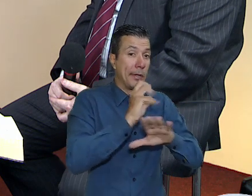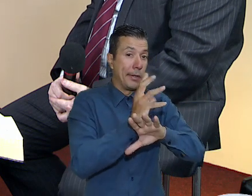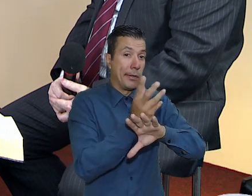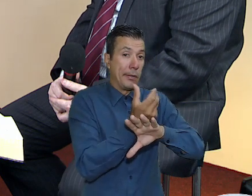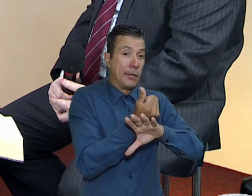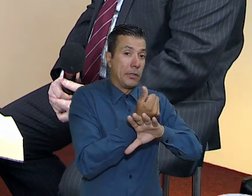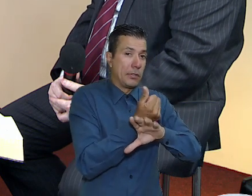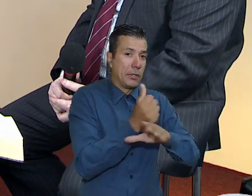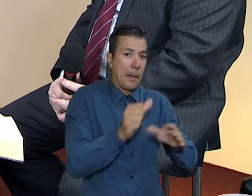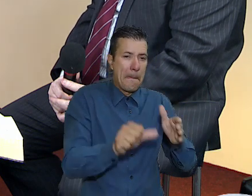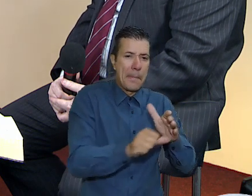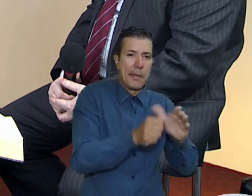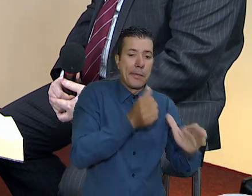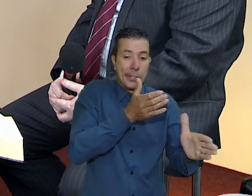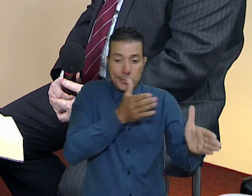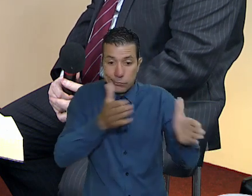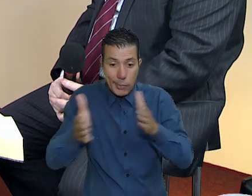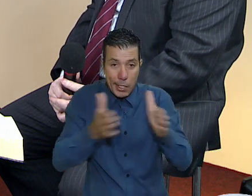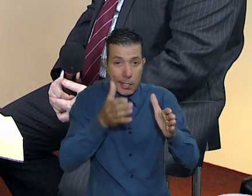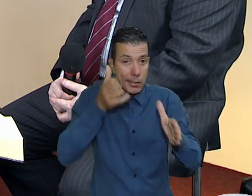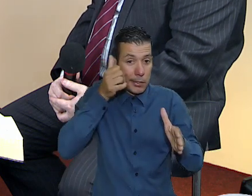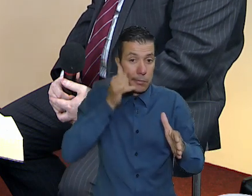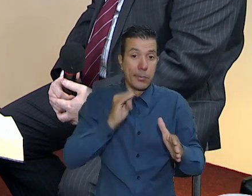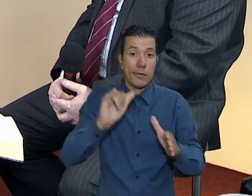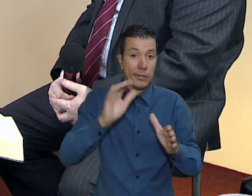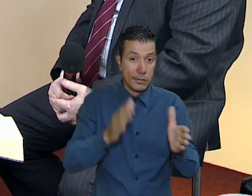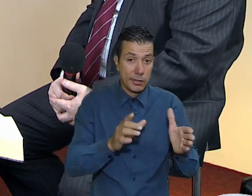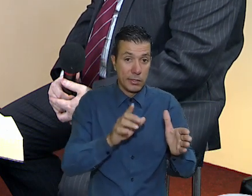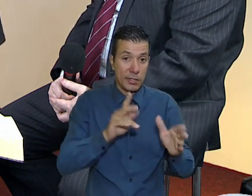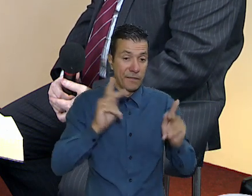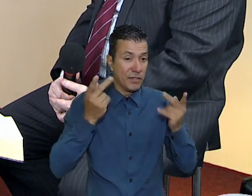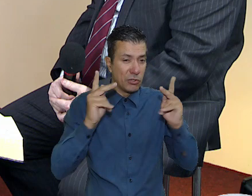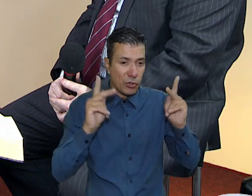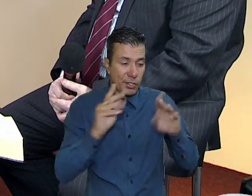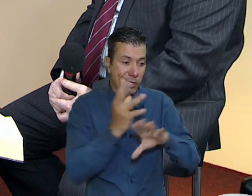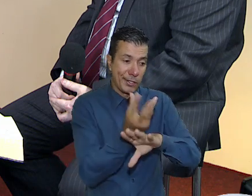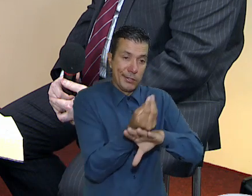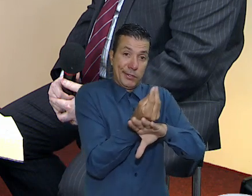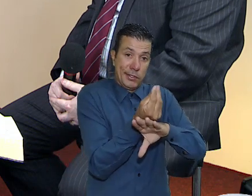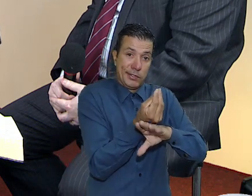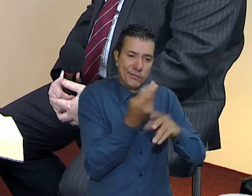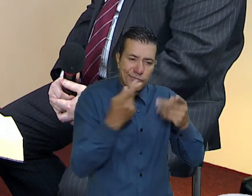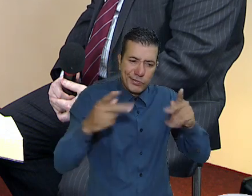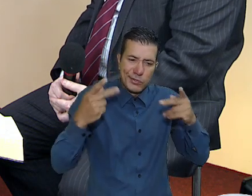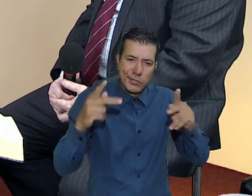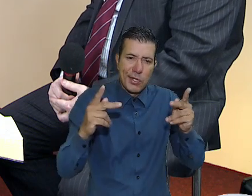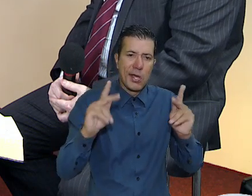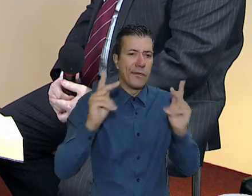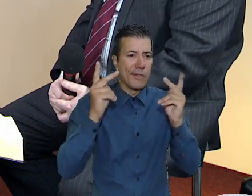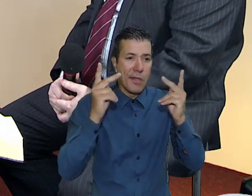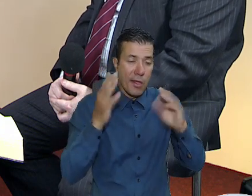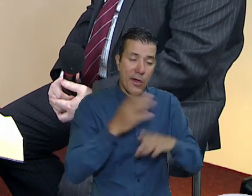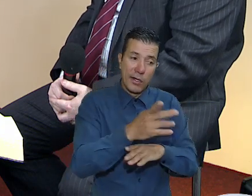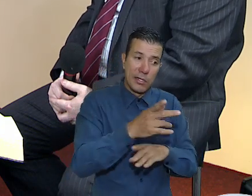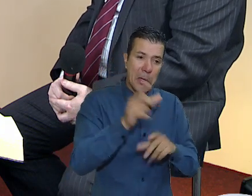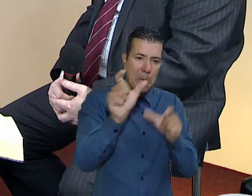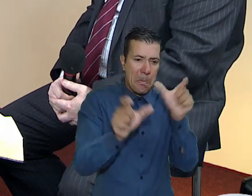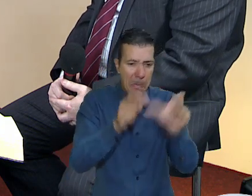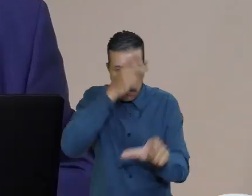período da igreja da profecia. Então, uma igreja vitoriosa, a expansão do cristianismo, centenas, milhares de